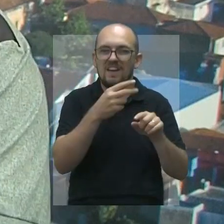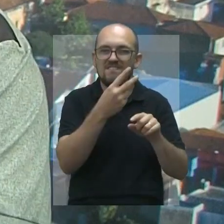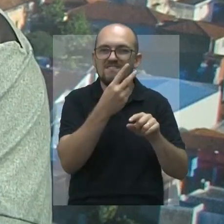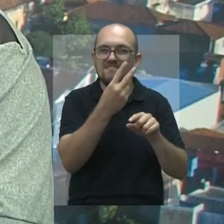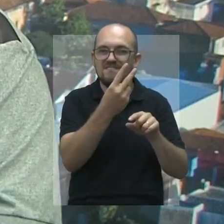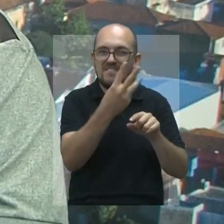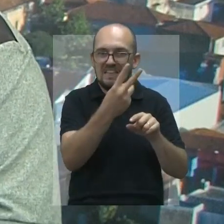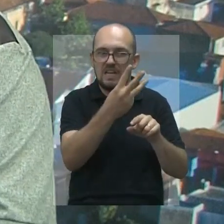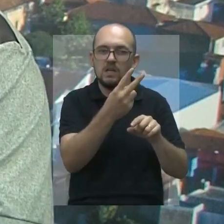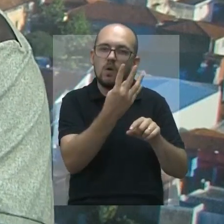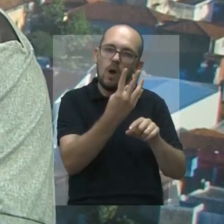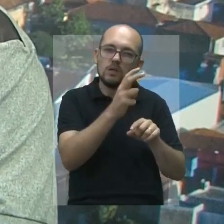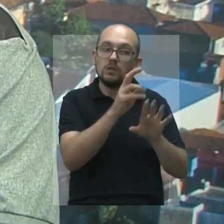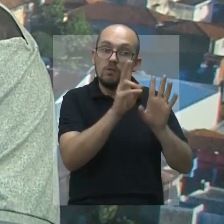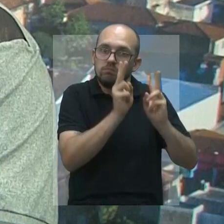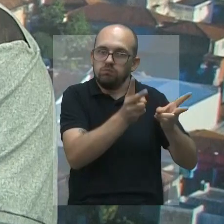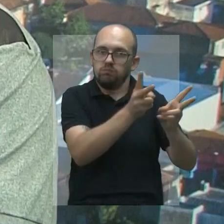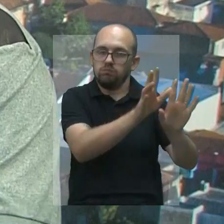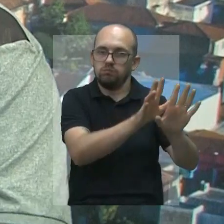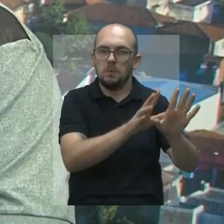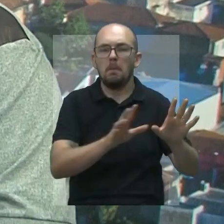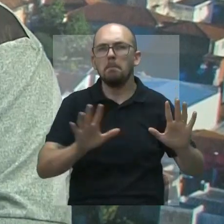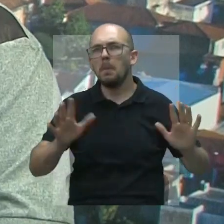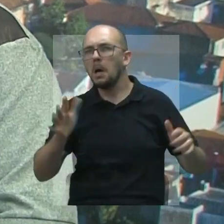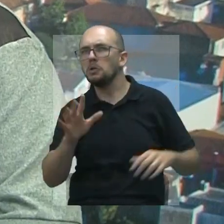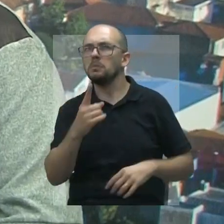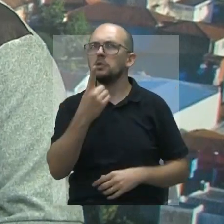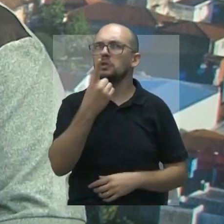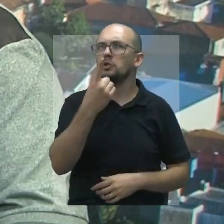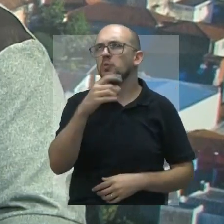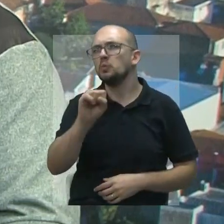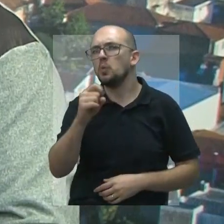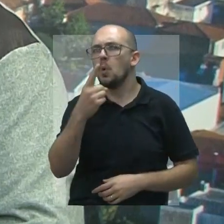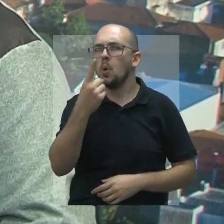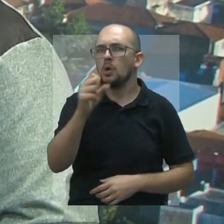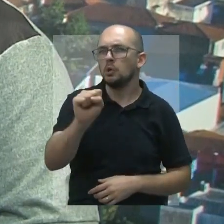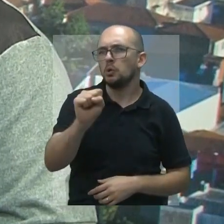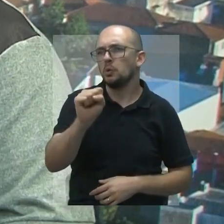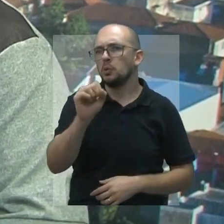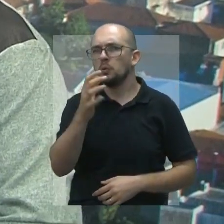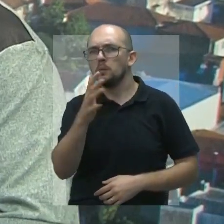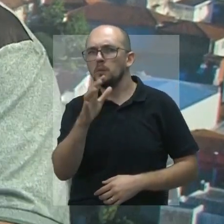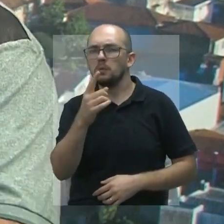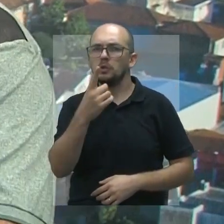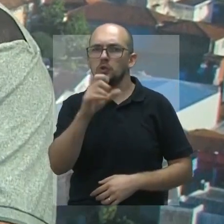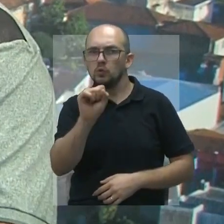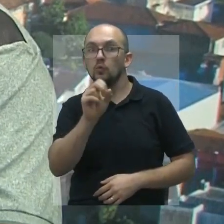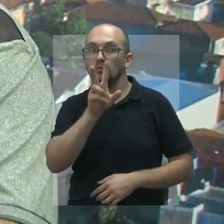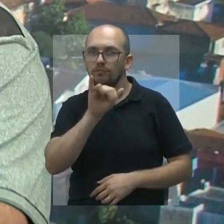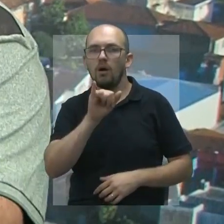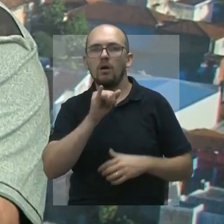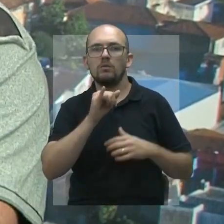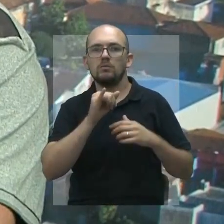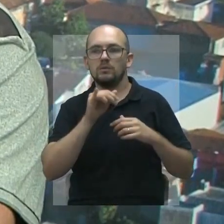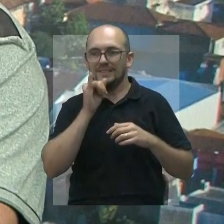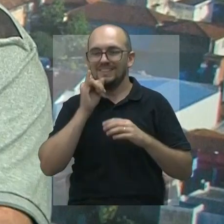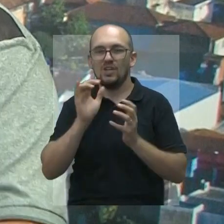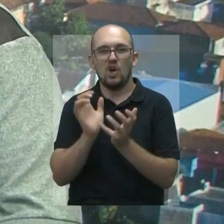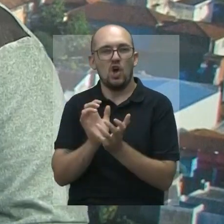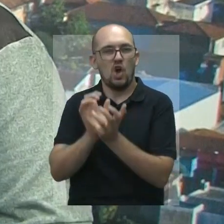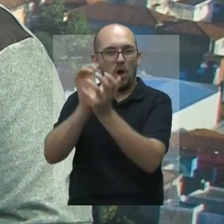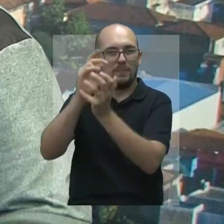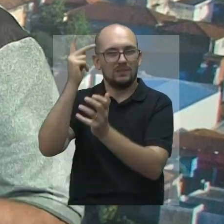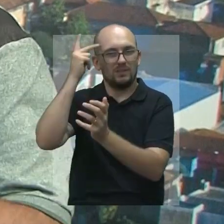também permanecerão. Então, nós temos aí 18 atletas aproximadamente entre um núcleo e outro que darão sequência após a Copa São